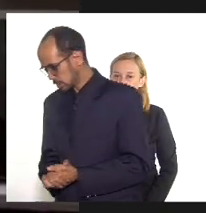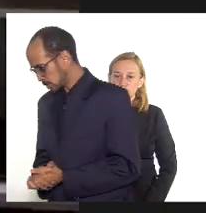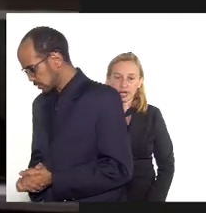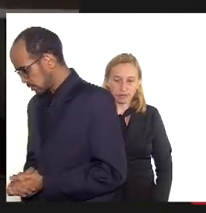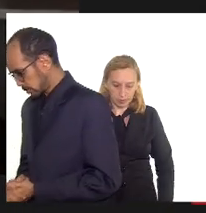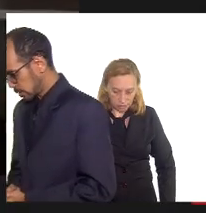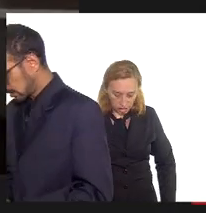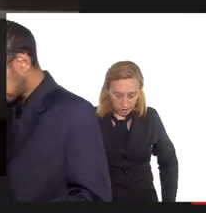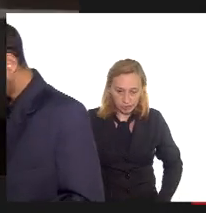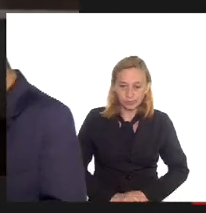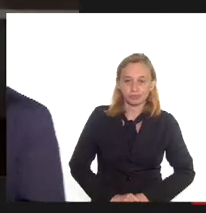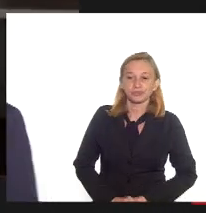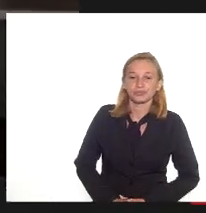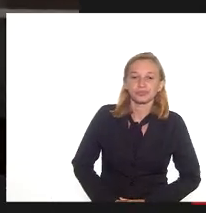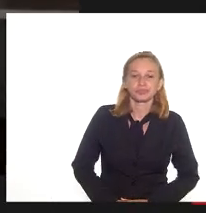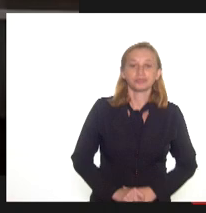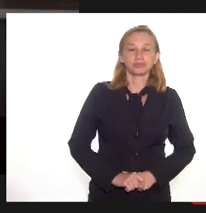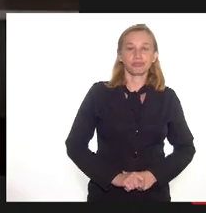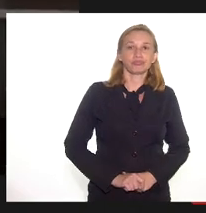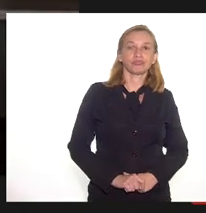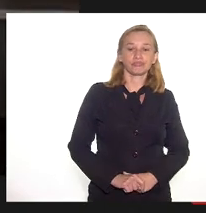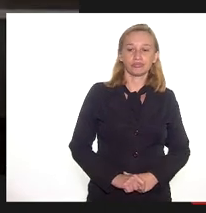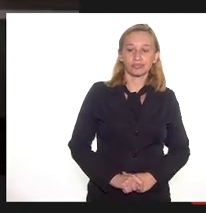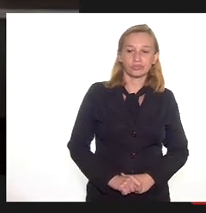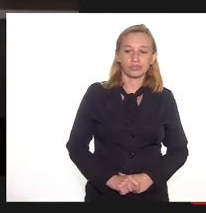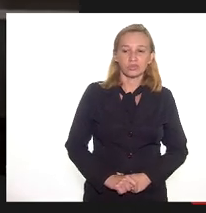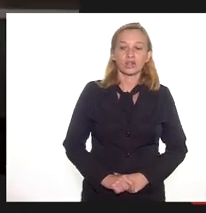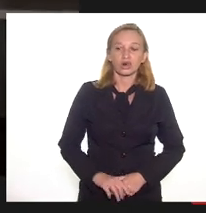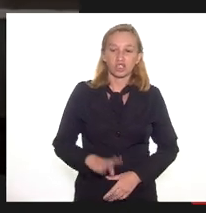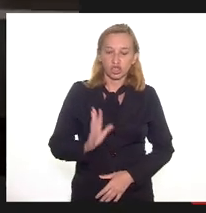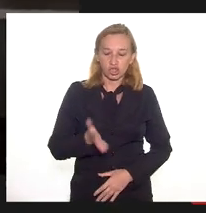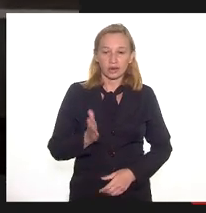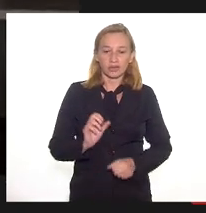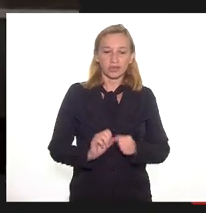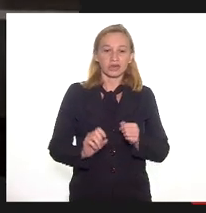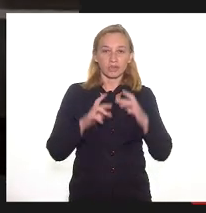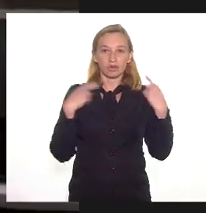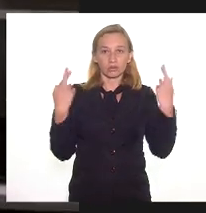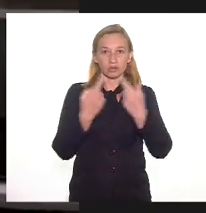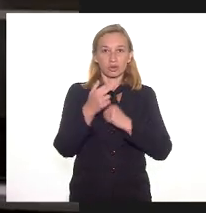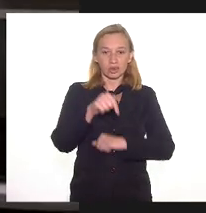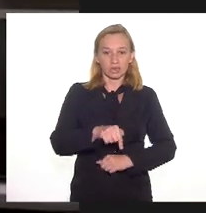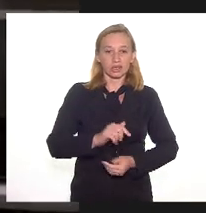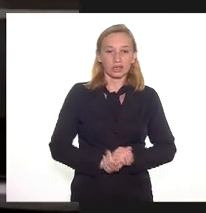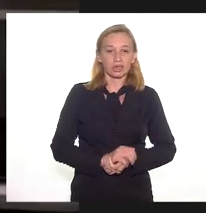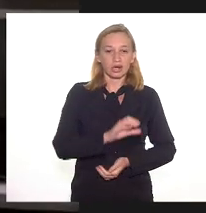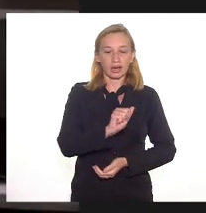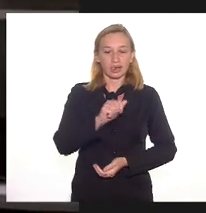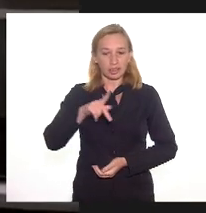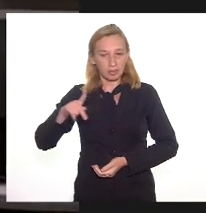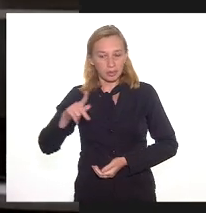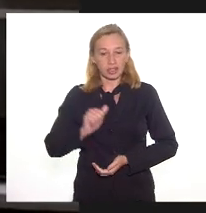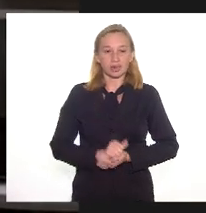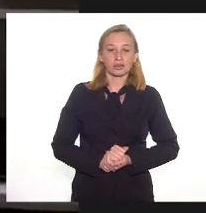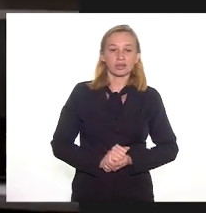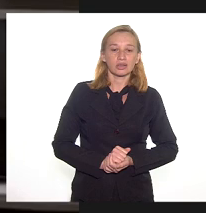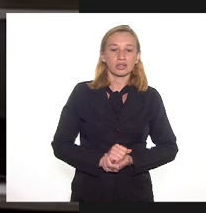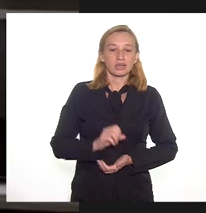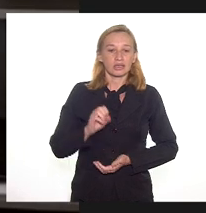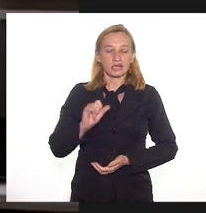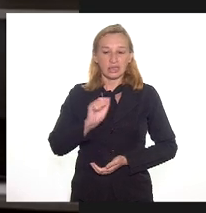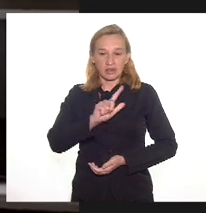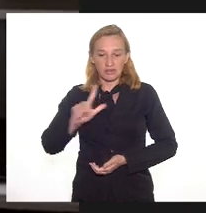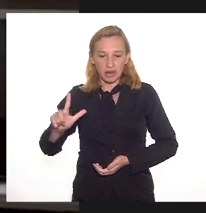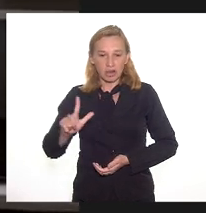ser trabalhado. Nós já fizemos aqui reuniões com a ANP, com o Sinaval,